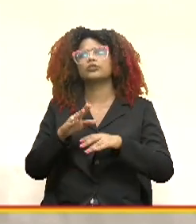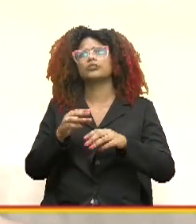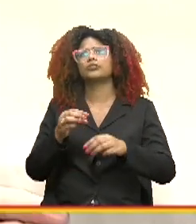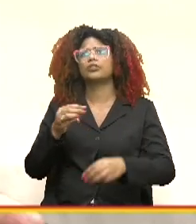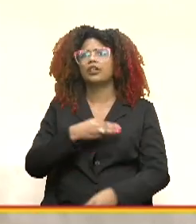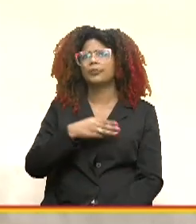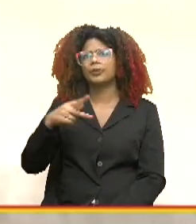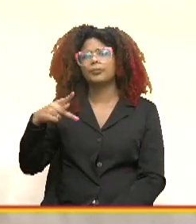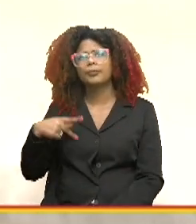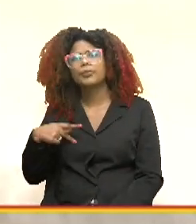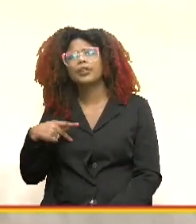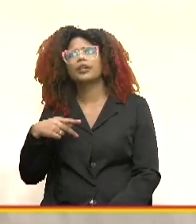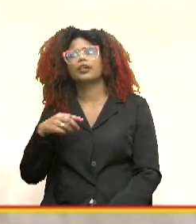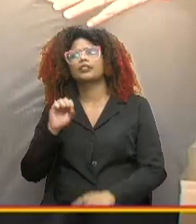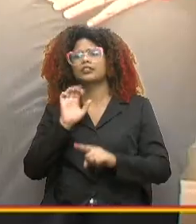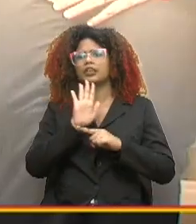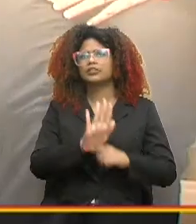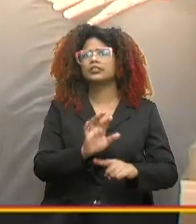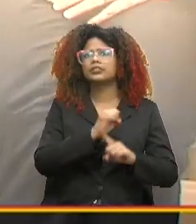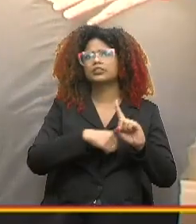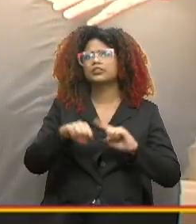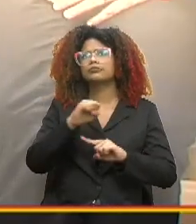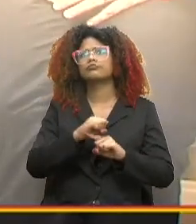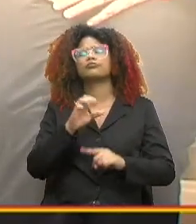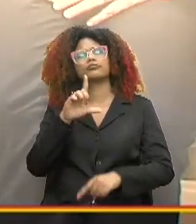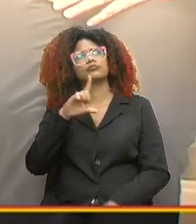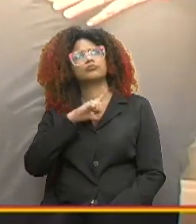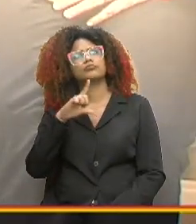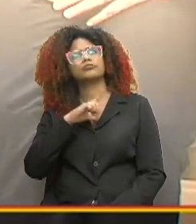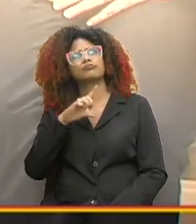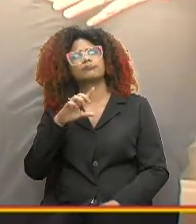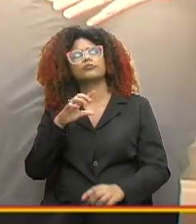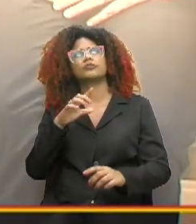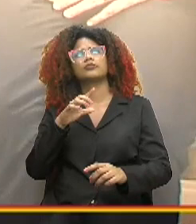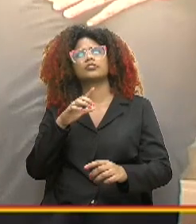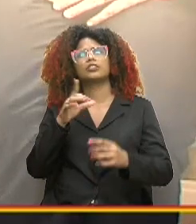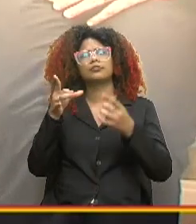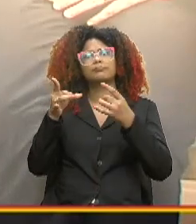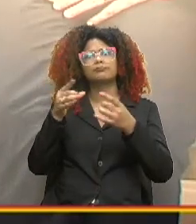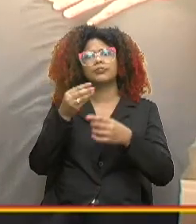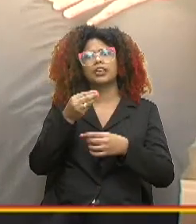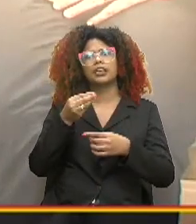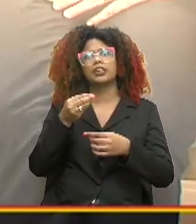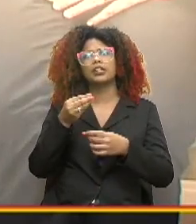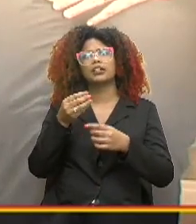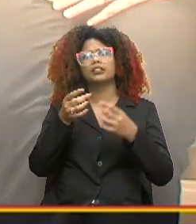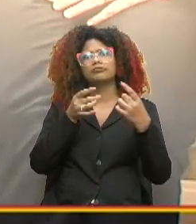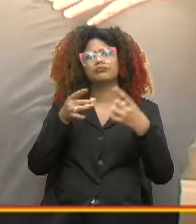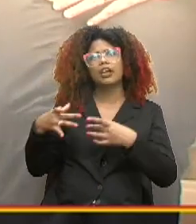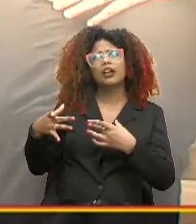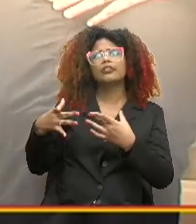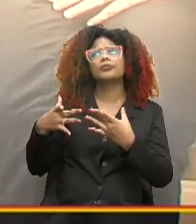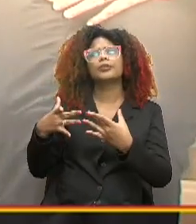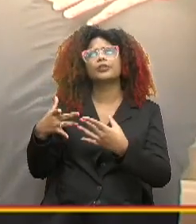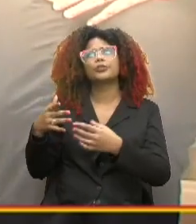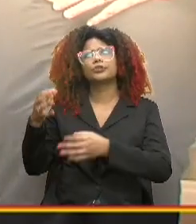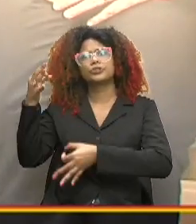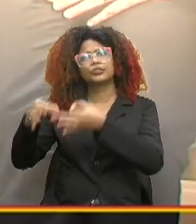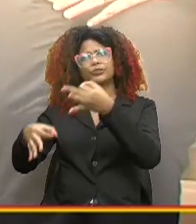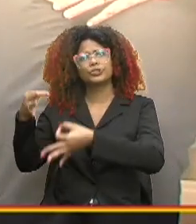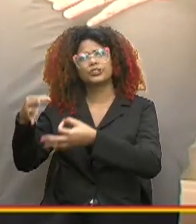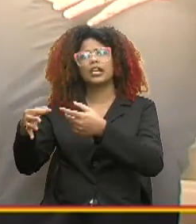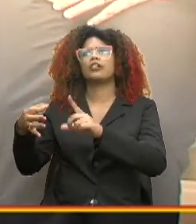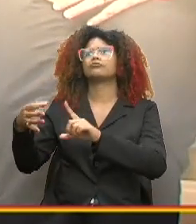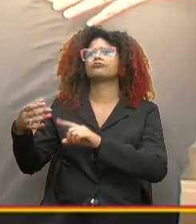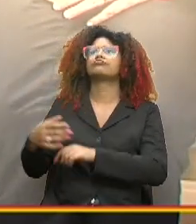social tem recusado pelo Judiciário como essas pessoas podem proceder